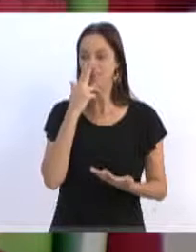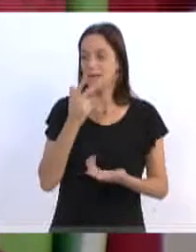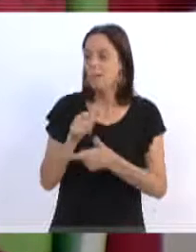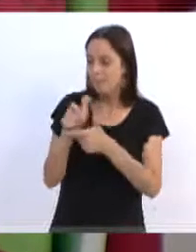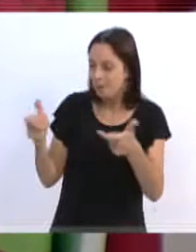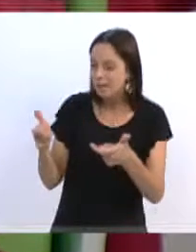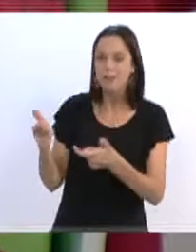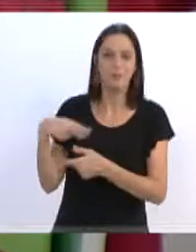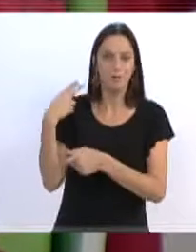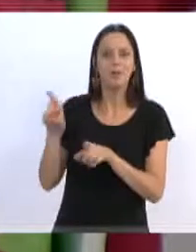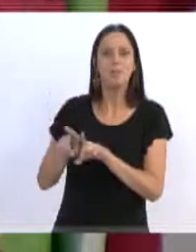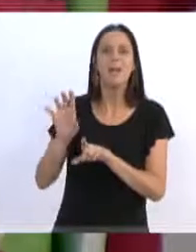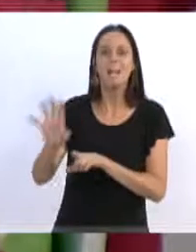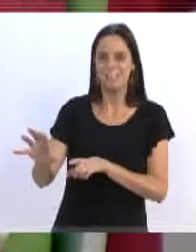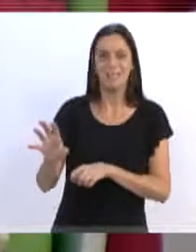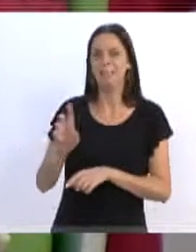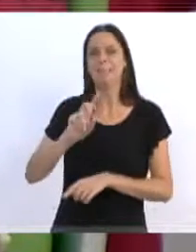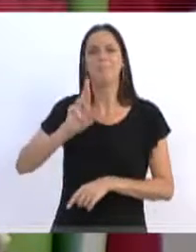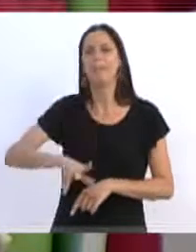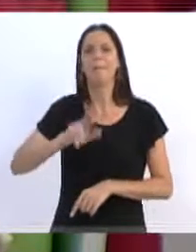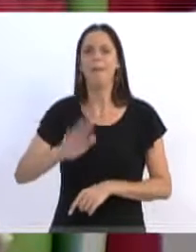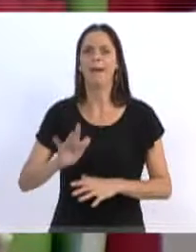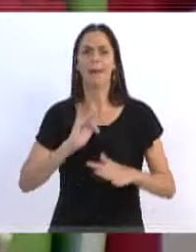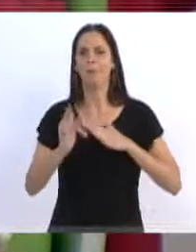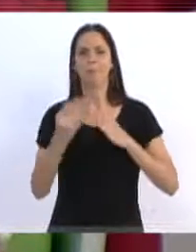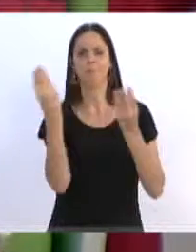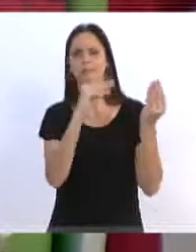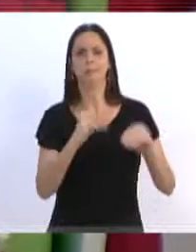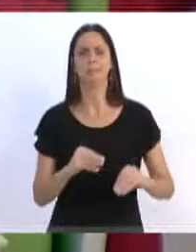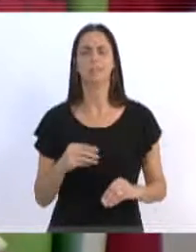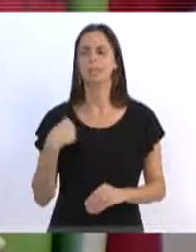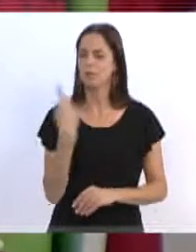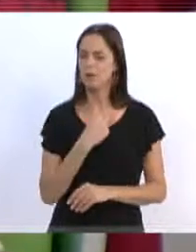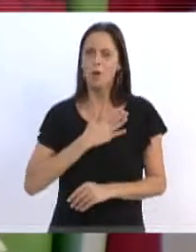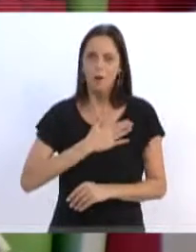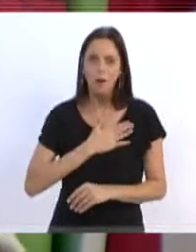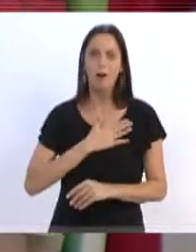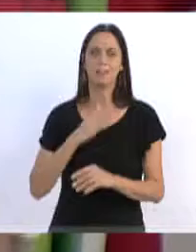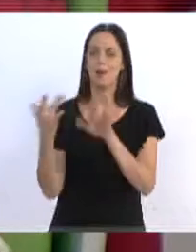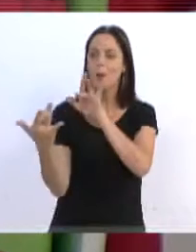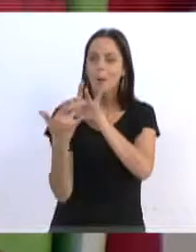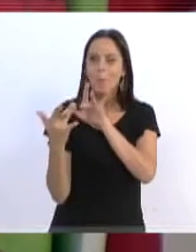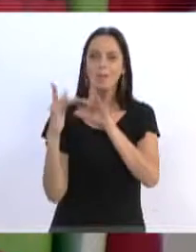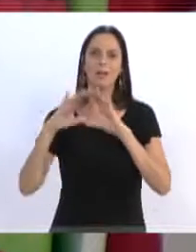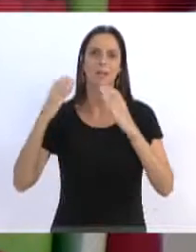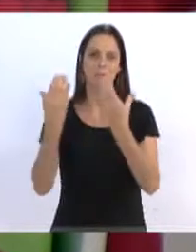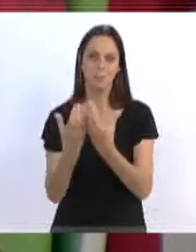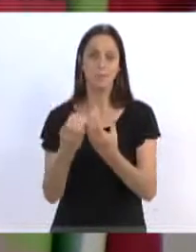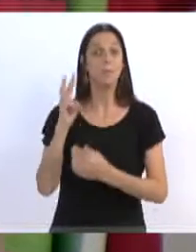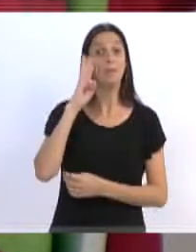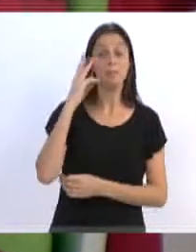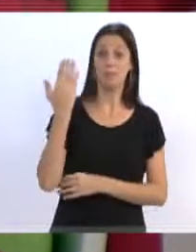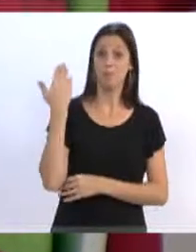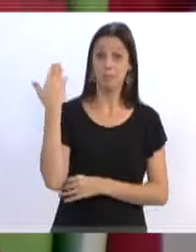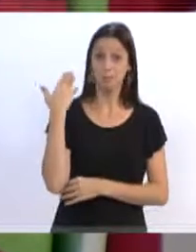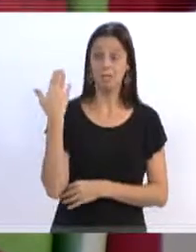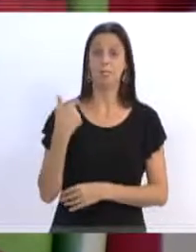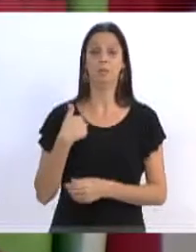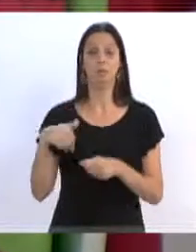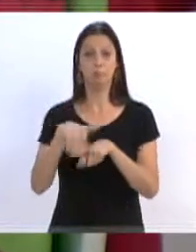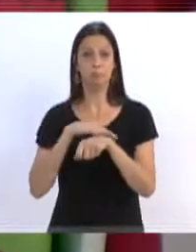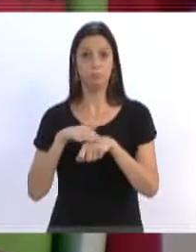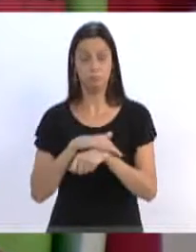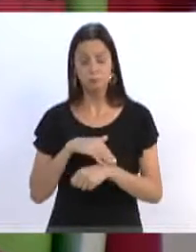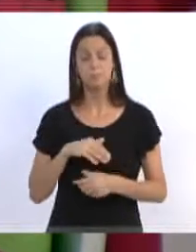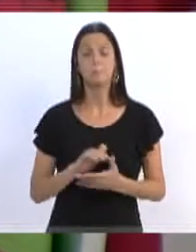parlamentares desta casa que estão na rua conversando com a comunidade em uma das conversas que nós tivemos na terça feira estava tendo um embrulho